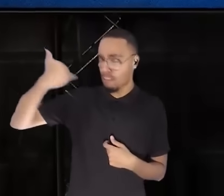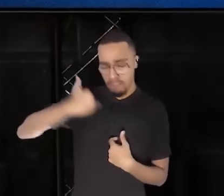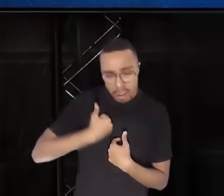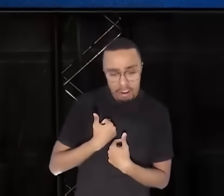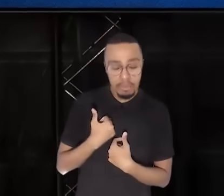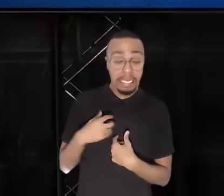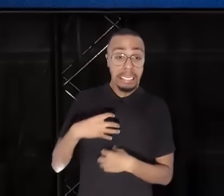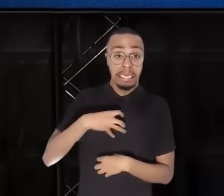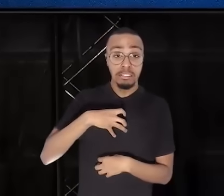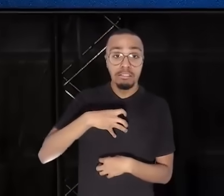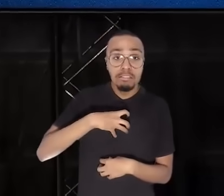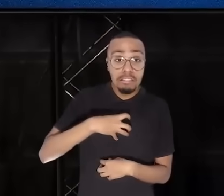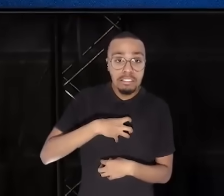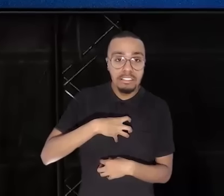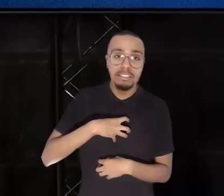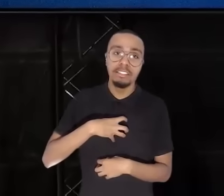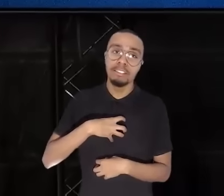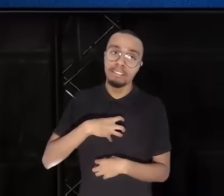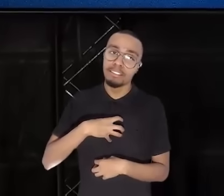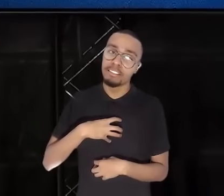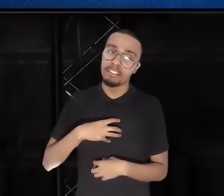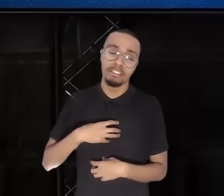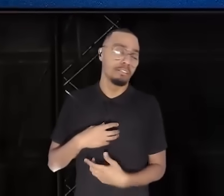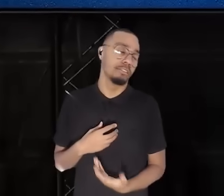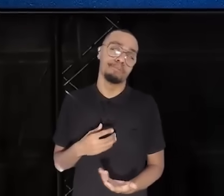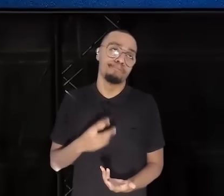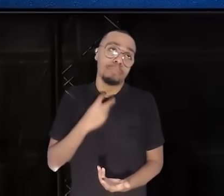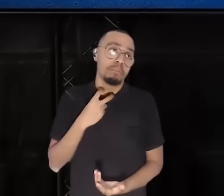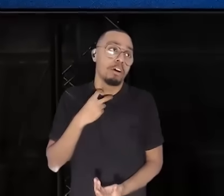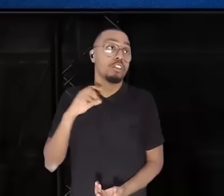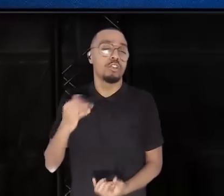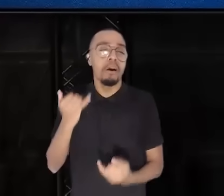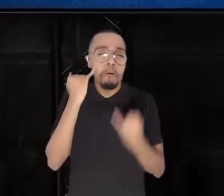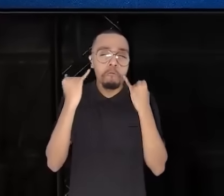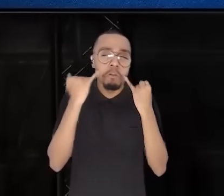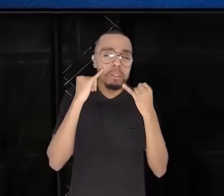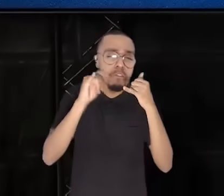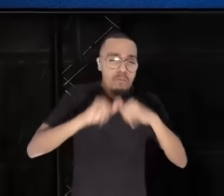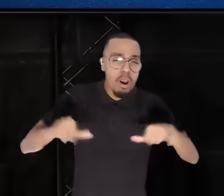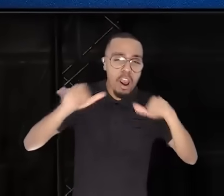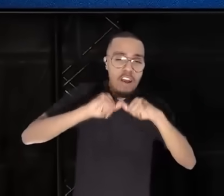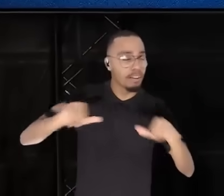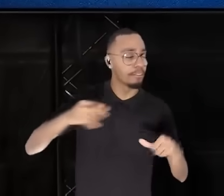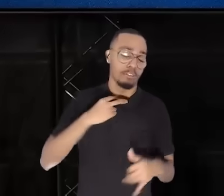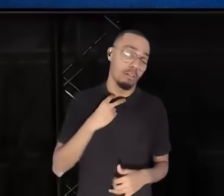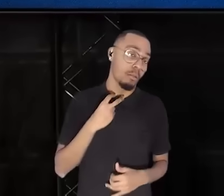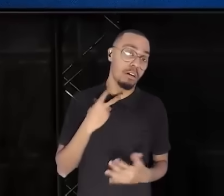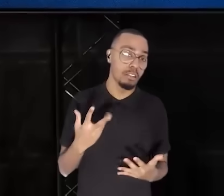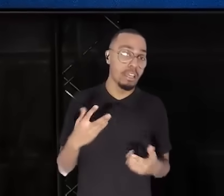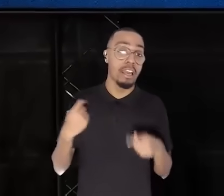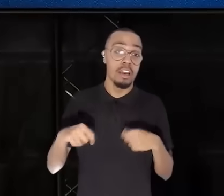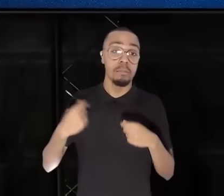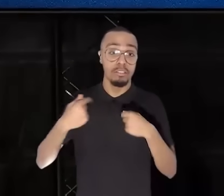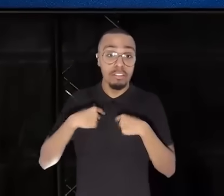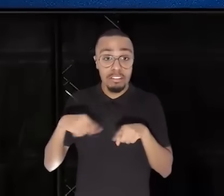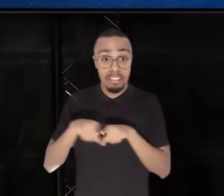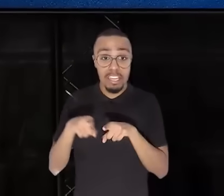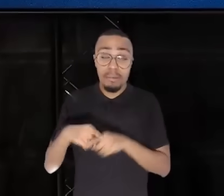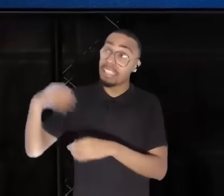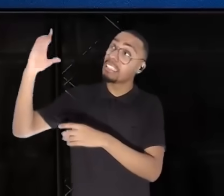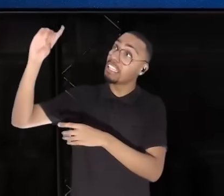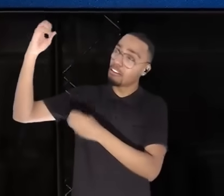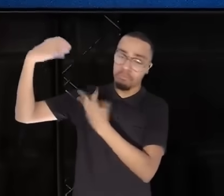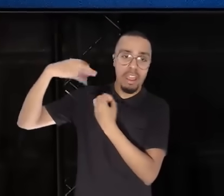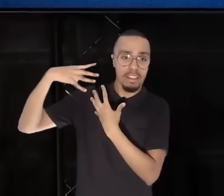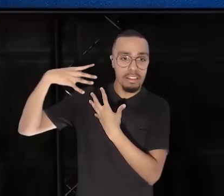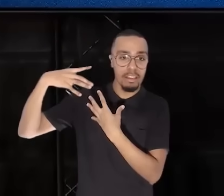sentir aquilo que vou ministrar a vocês. Não pode ser mera informação. Ela precisa arder na minha alma. Esta